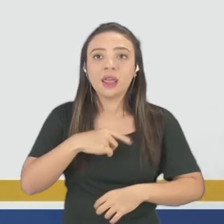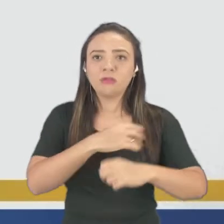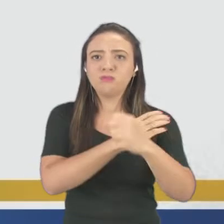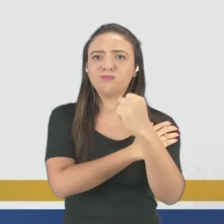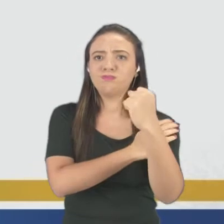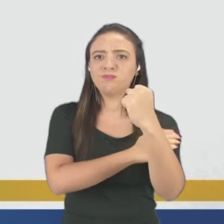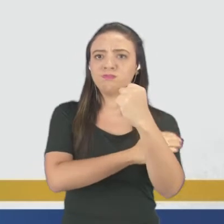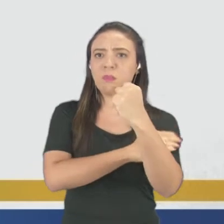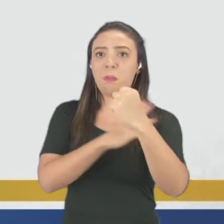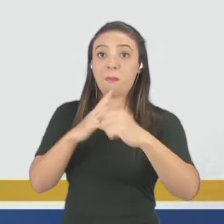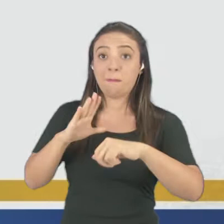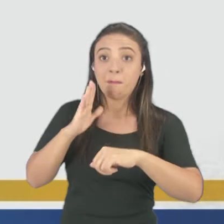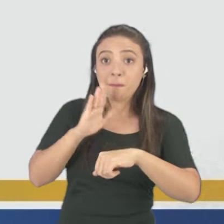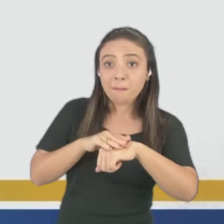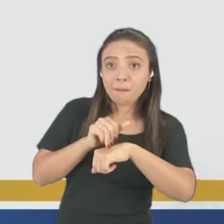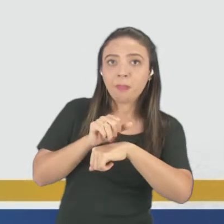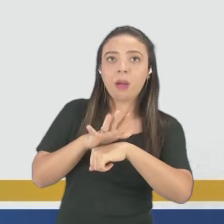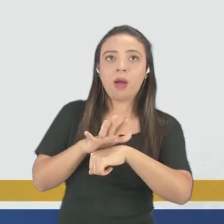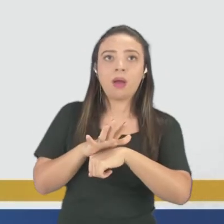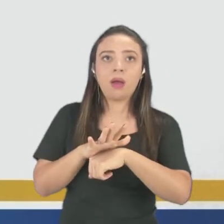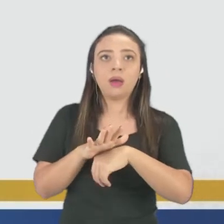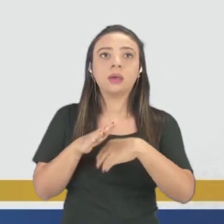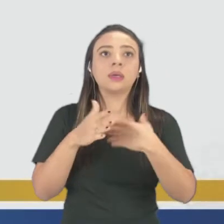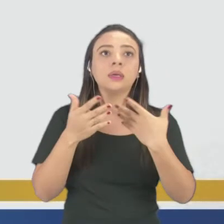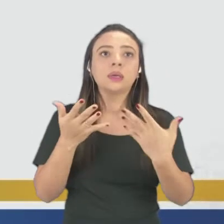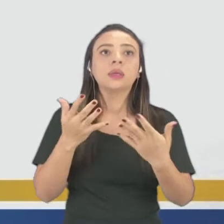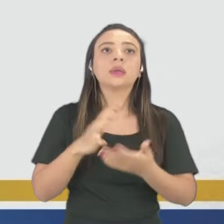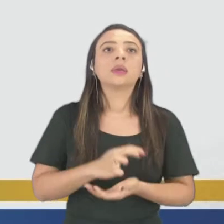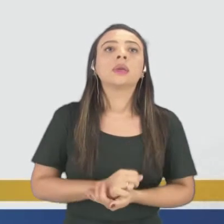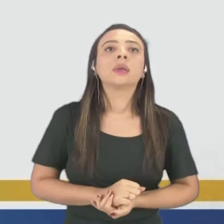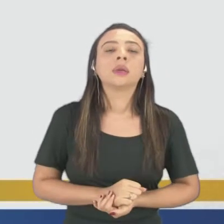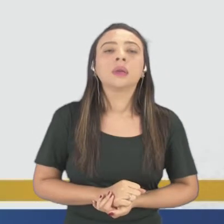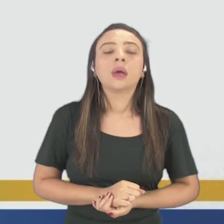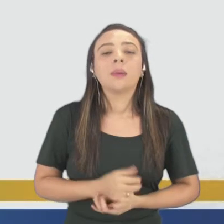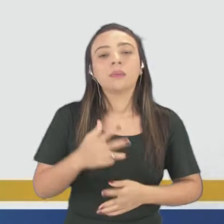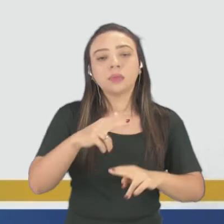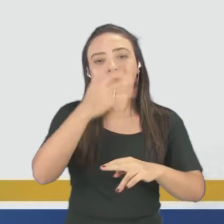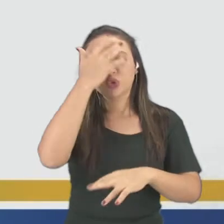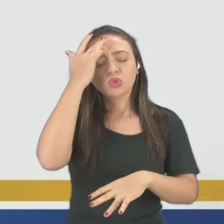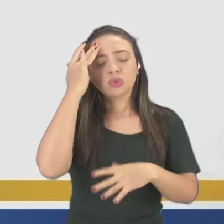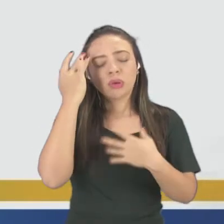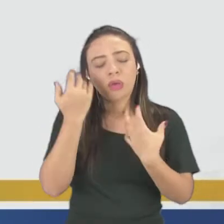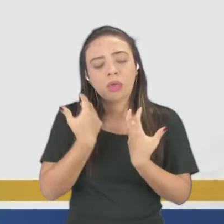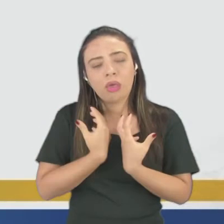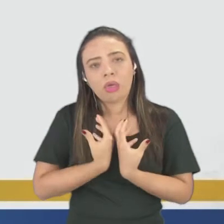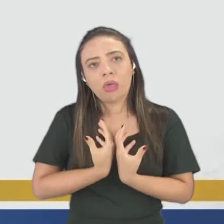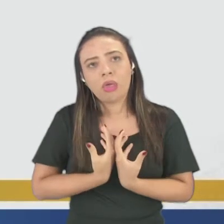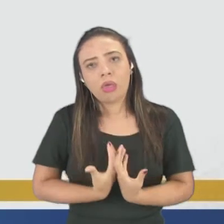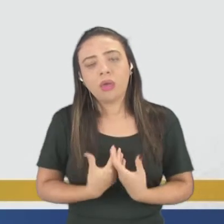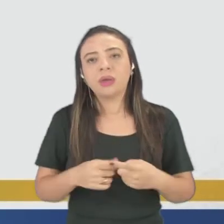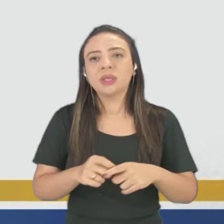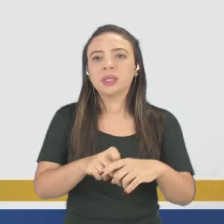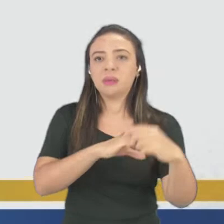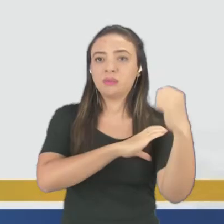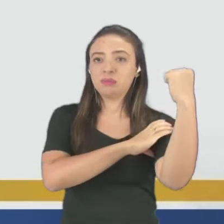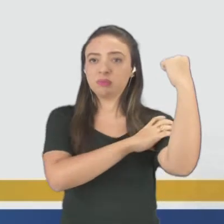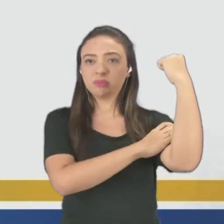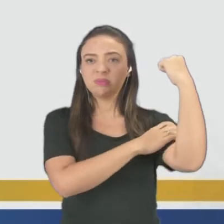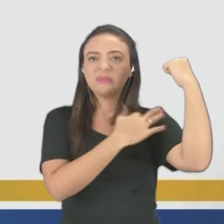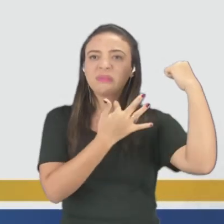nos músculos na qual ela é muito mais formada do que eliminada o cansaço e dores musculares